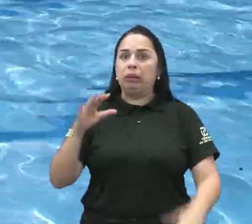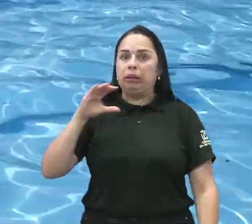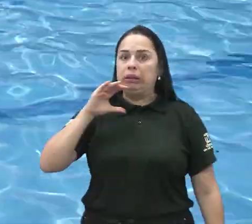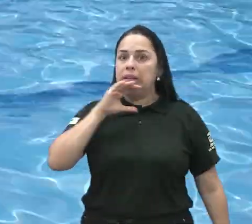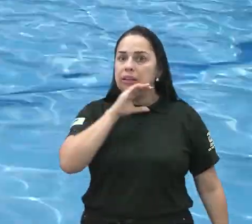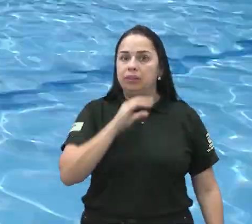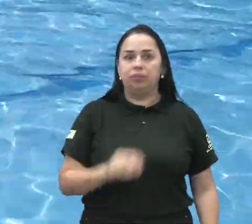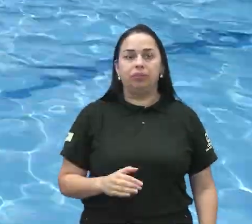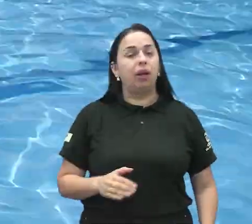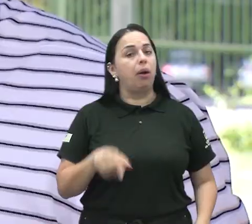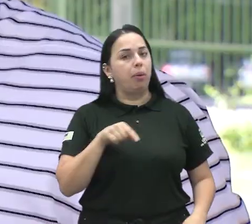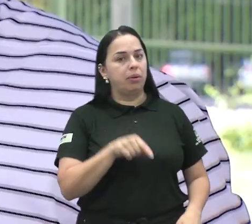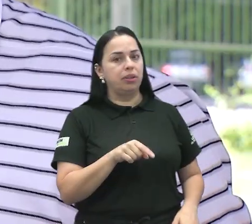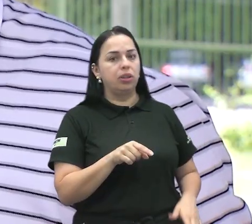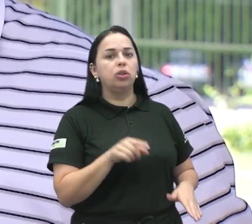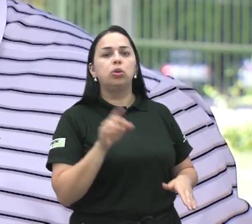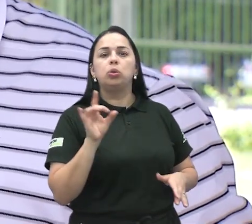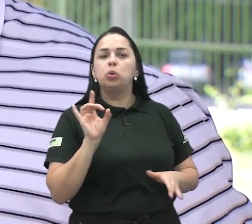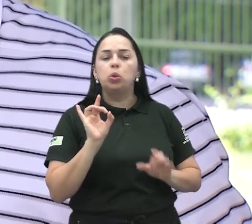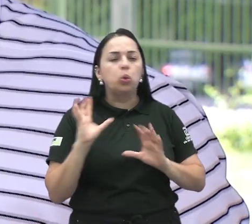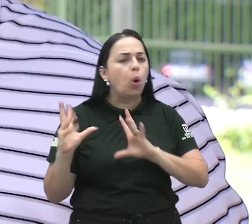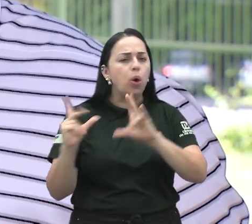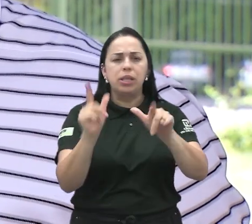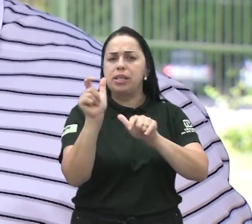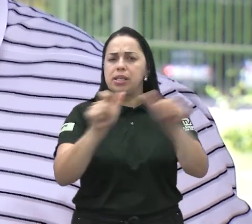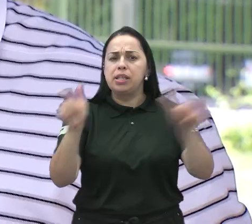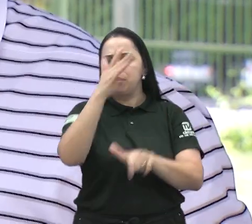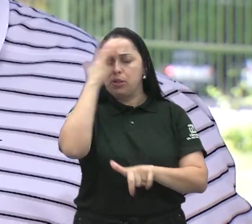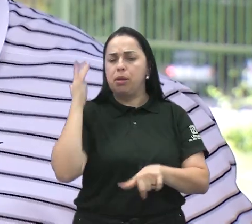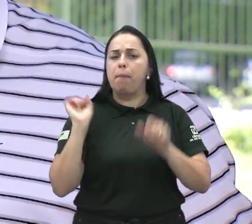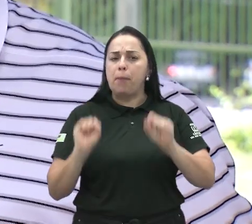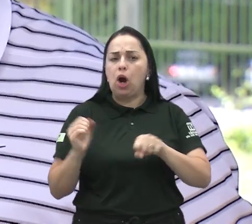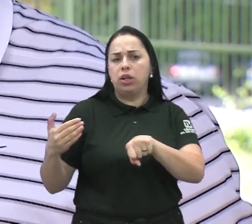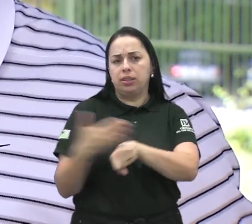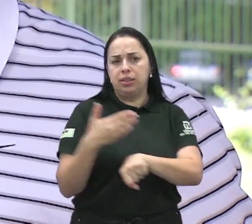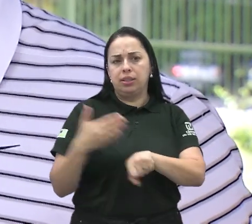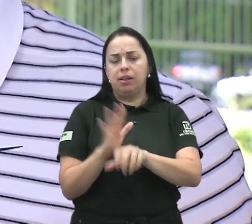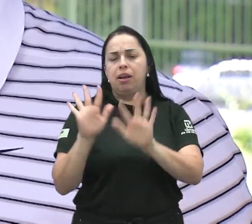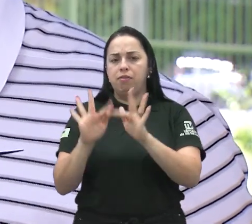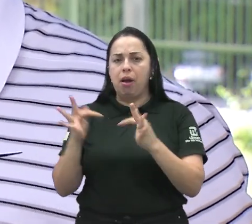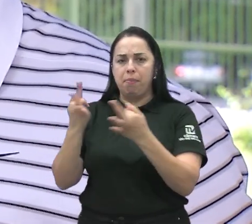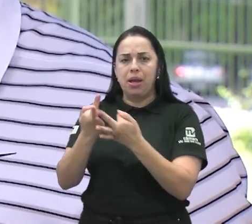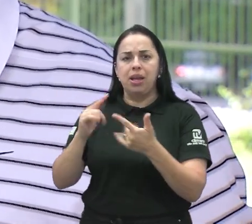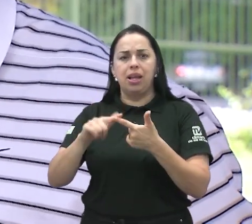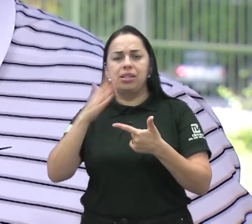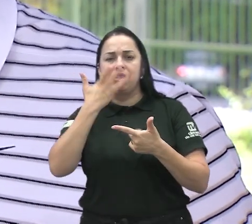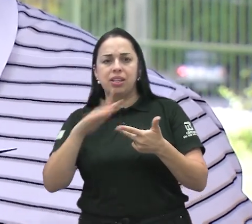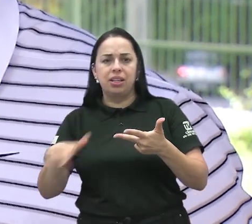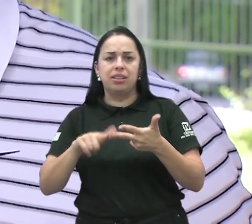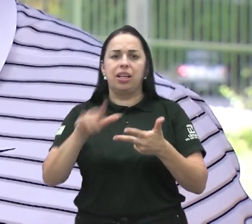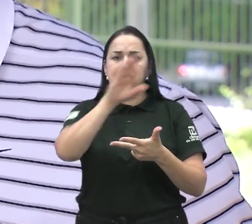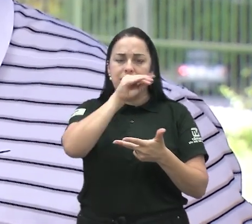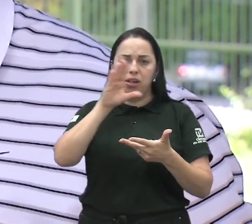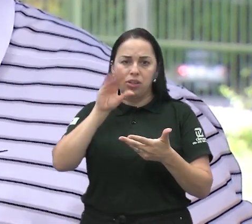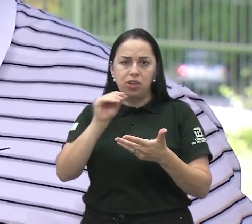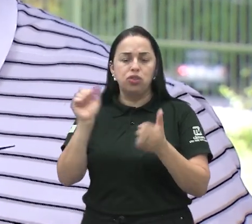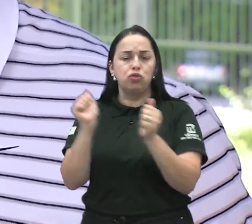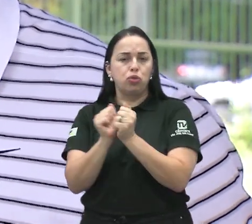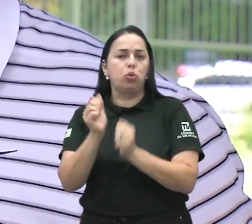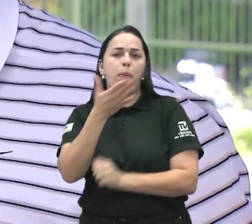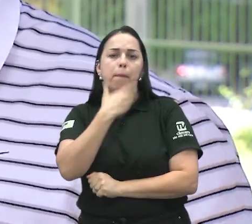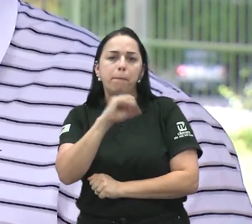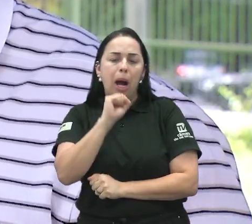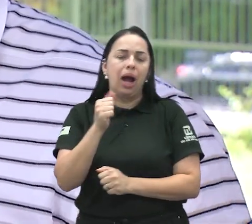mais quentes do ano. O Projeto Verão, todas as pessoas podem participar, né? De preferência as famílias, crianças, adolescentes, com